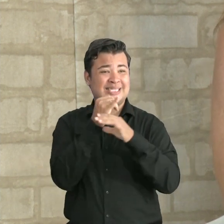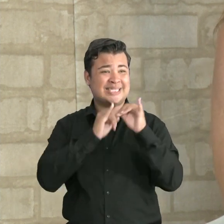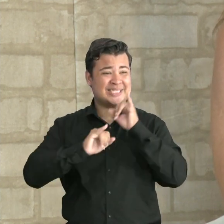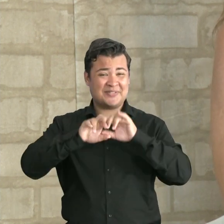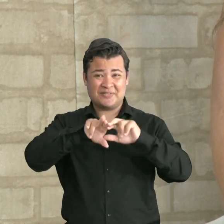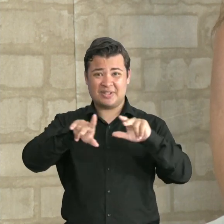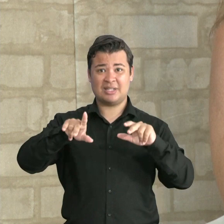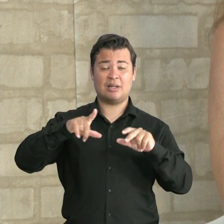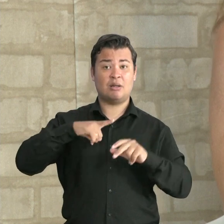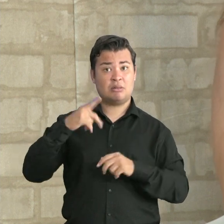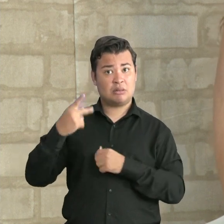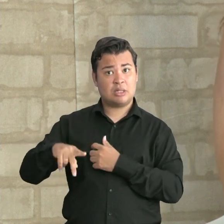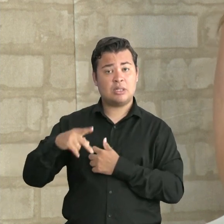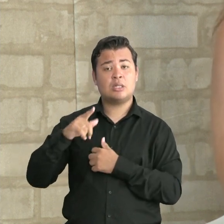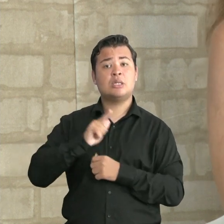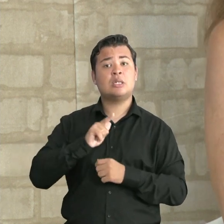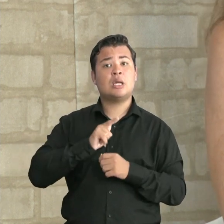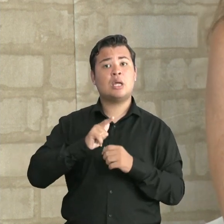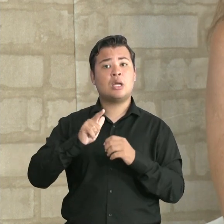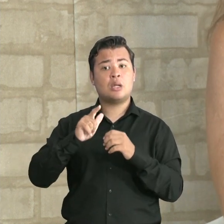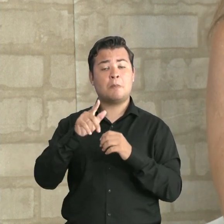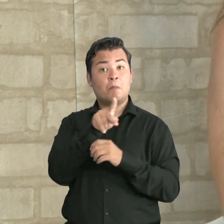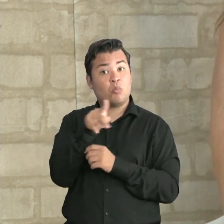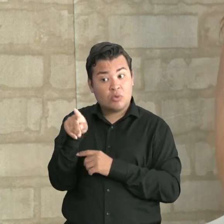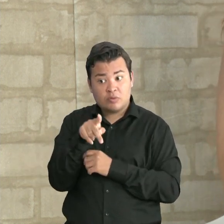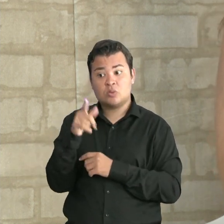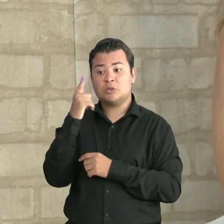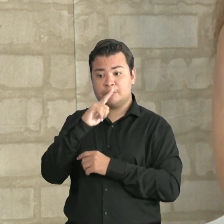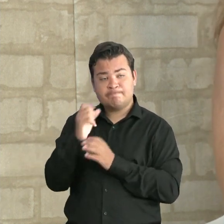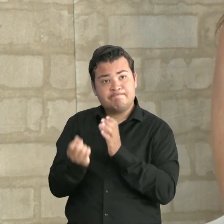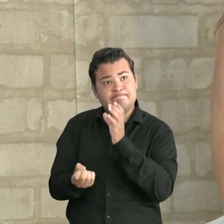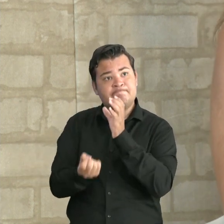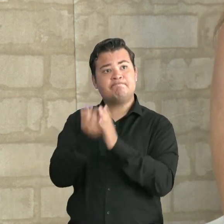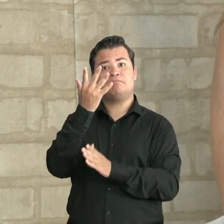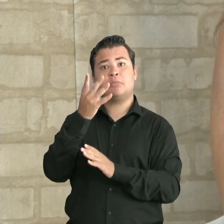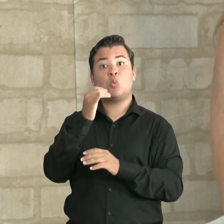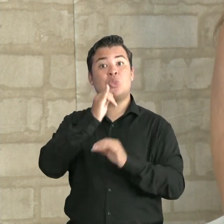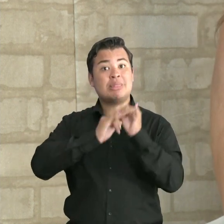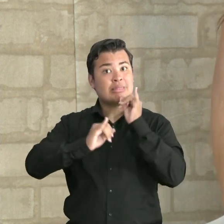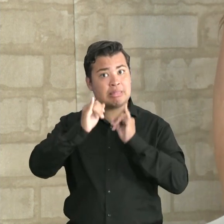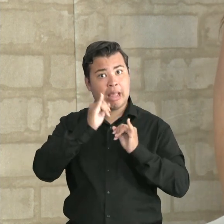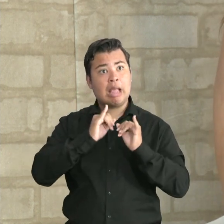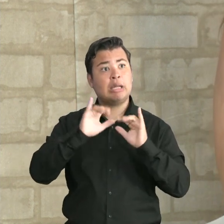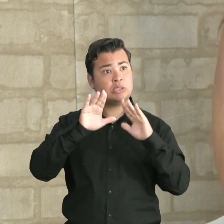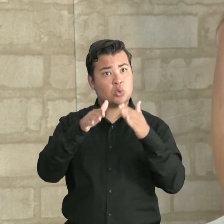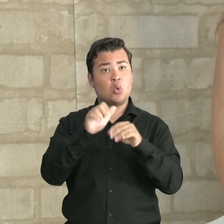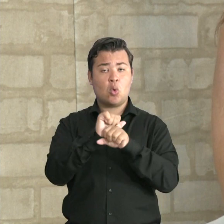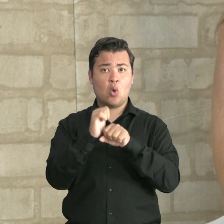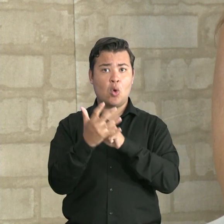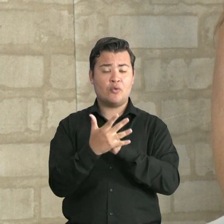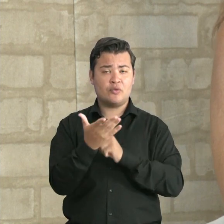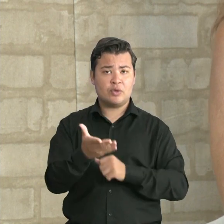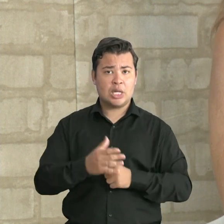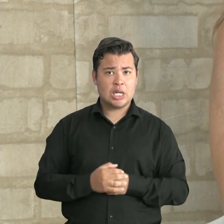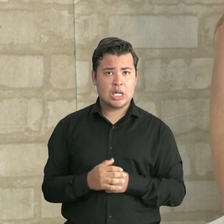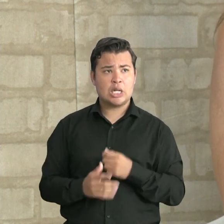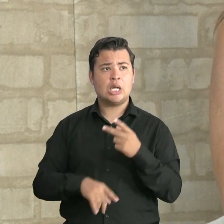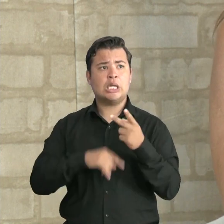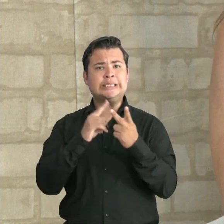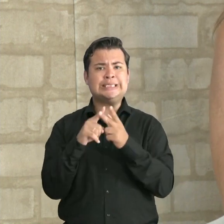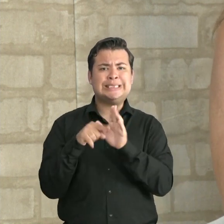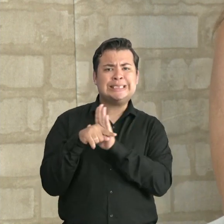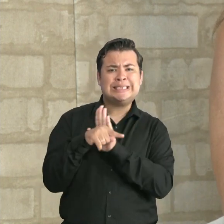uma professora que criou um teste para a realização do Covid, né? Exames, a